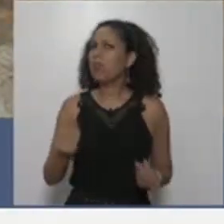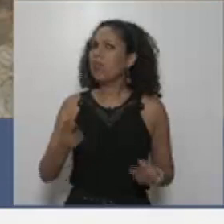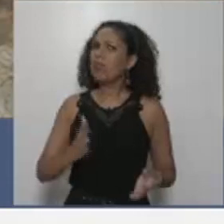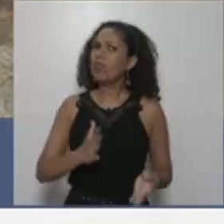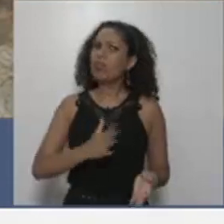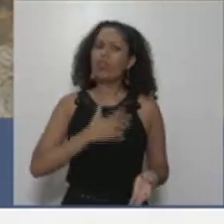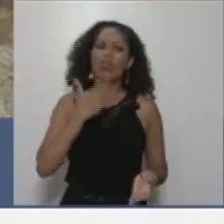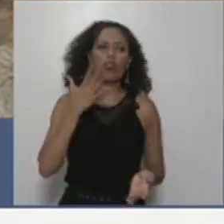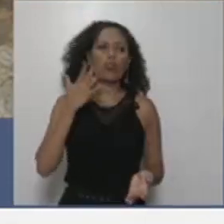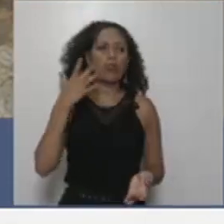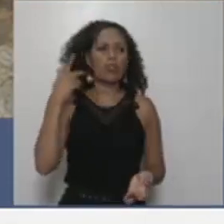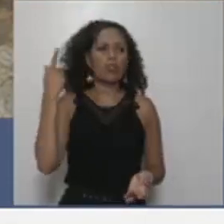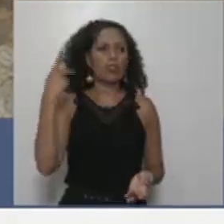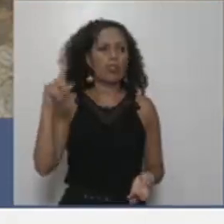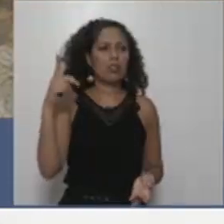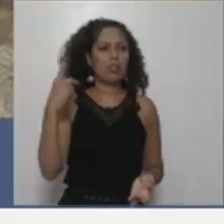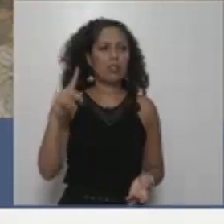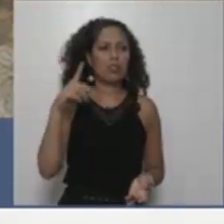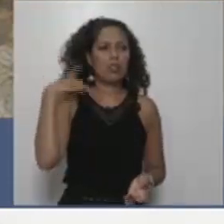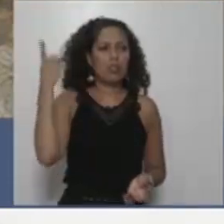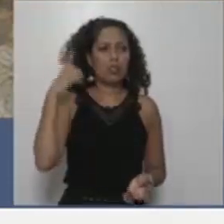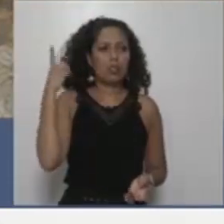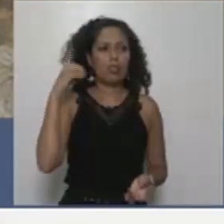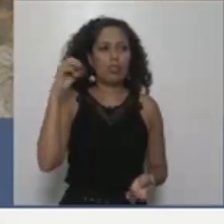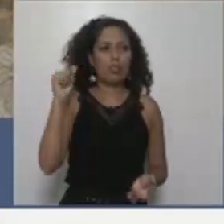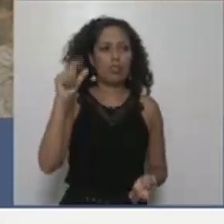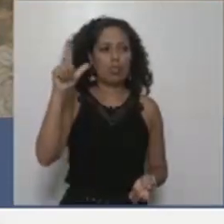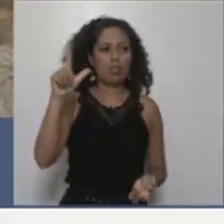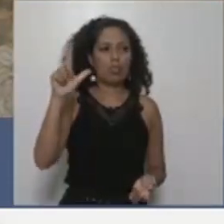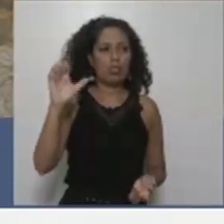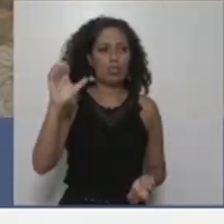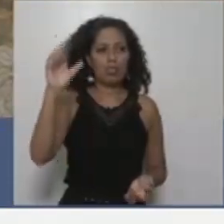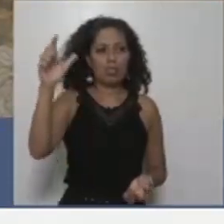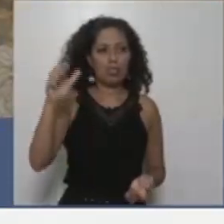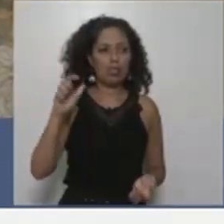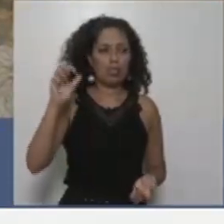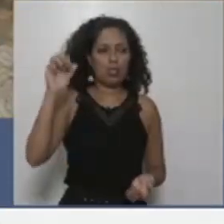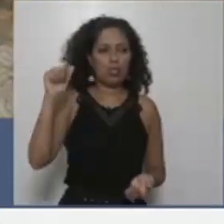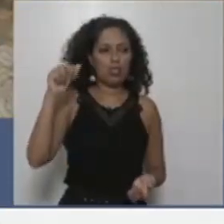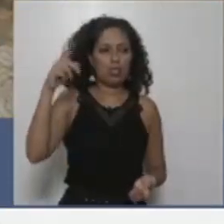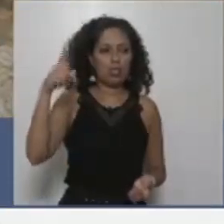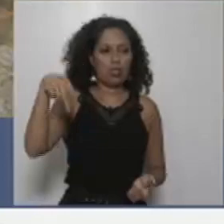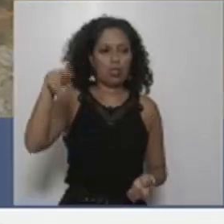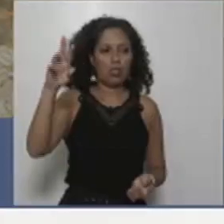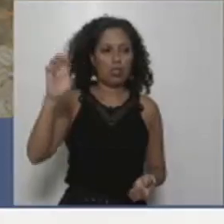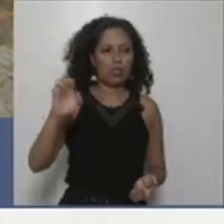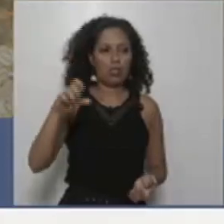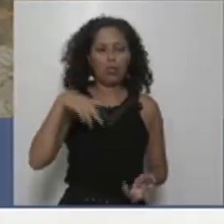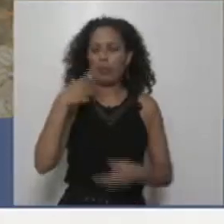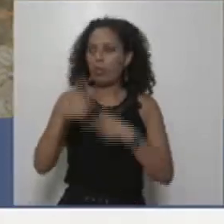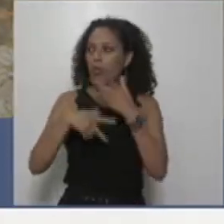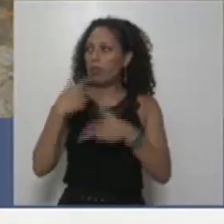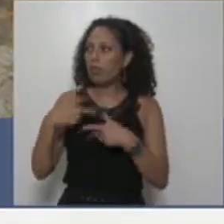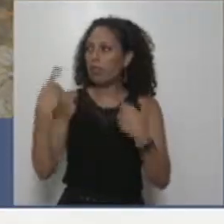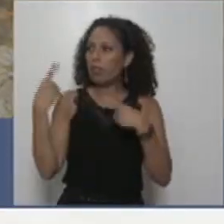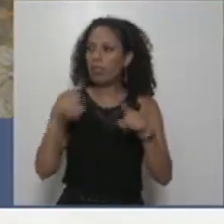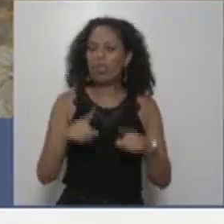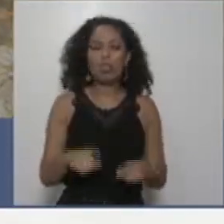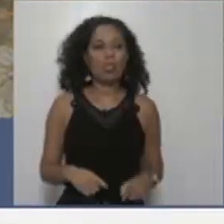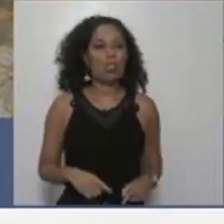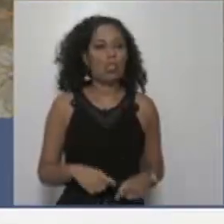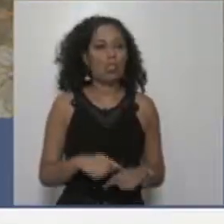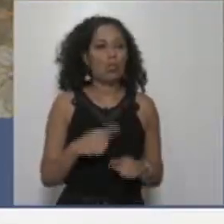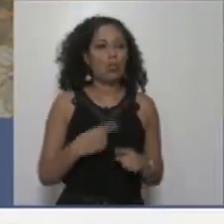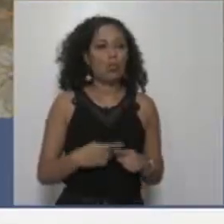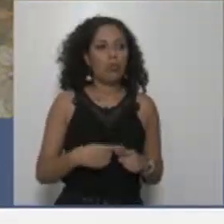a fala do deputado Alexandre Freitas, que infelizmente não está aqui para eu contrapor a fala dele, porque